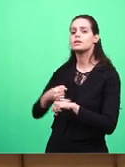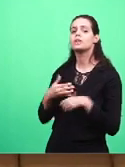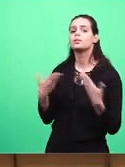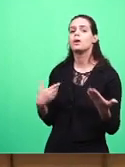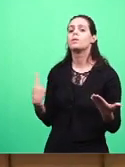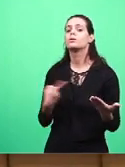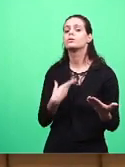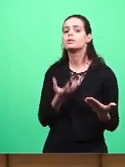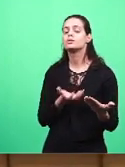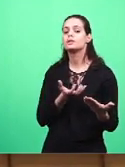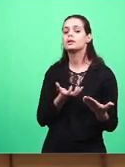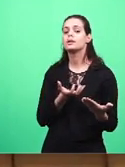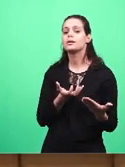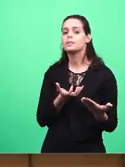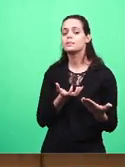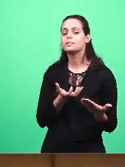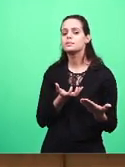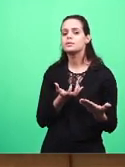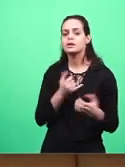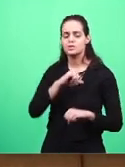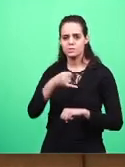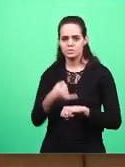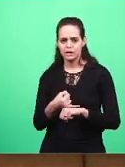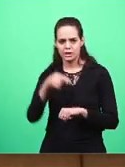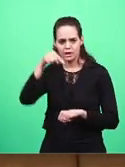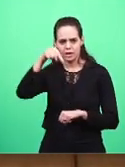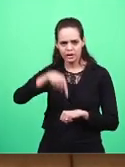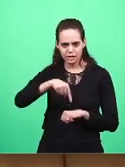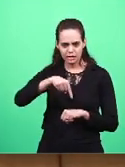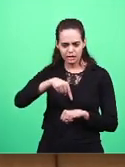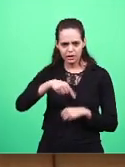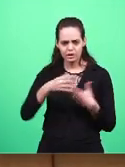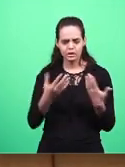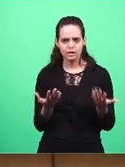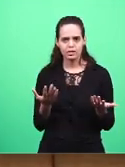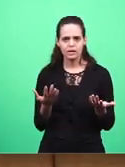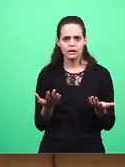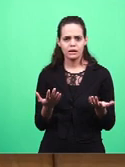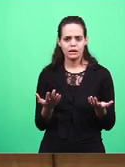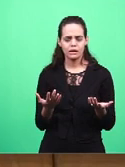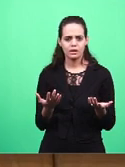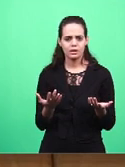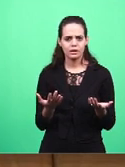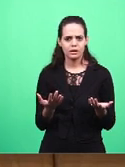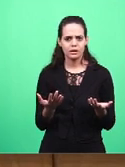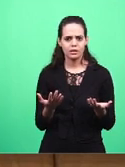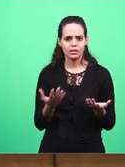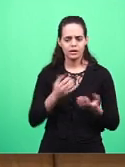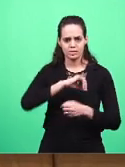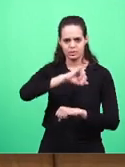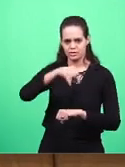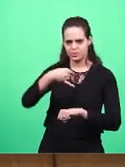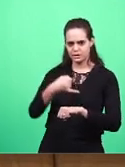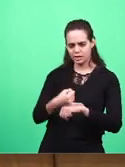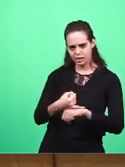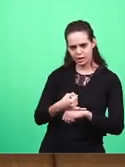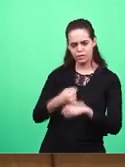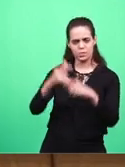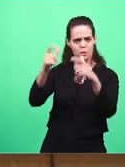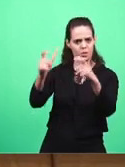Está falando aqui? Está falando o quê? Qual é o assunto aqui para nós? Qual é a